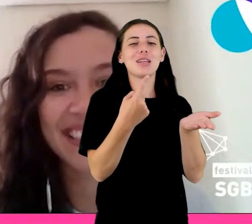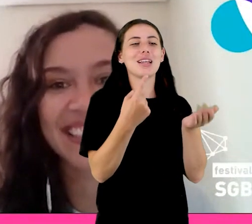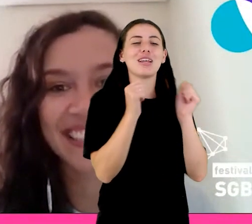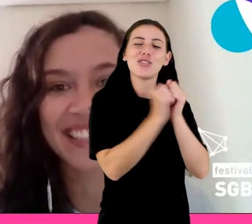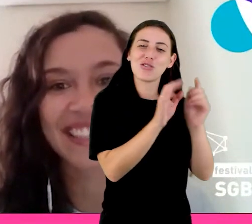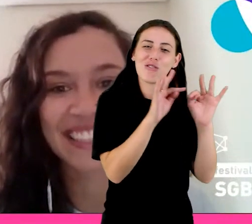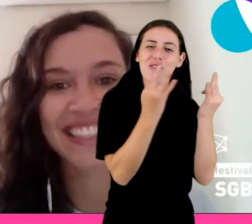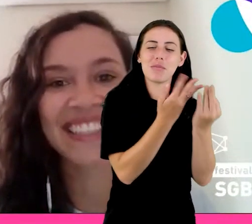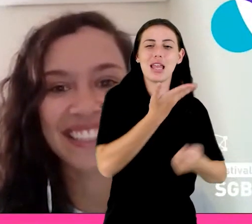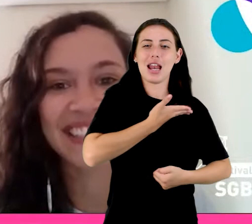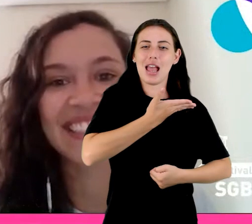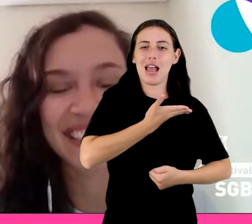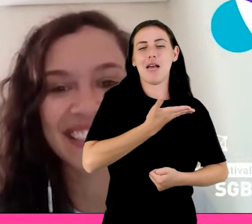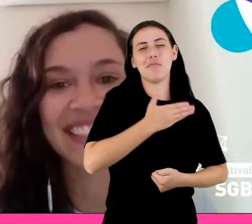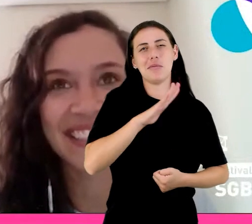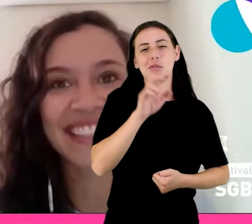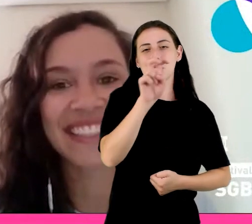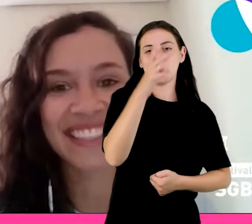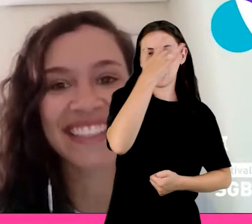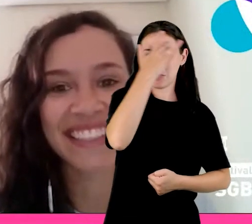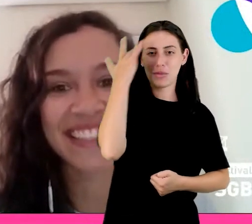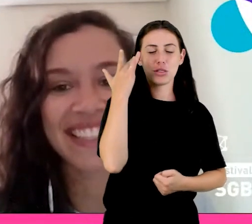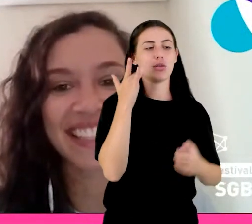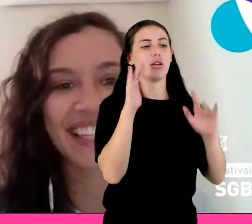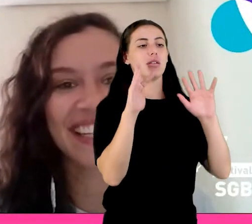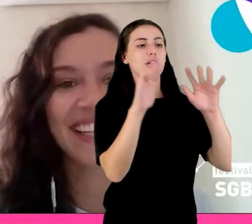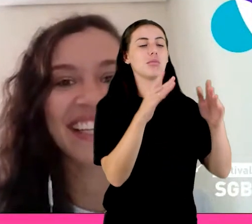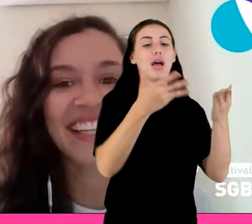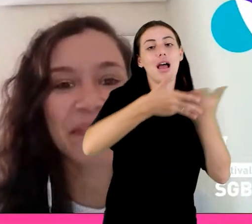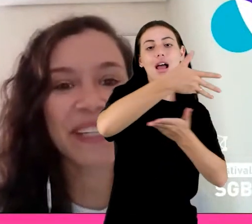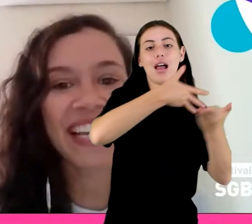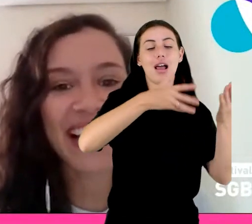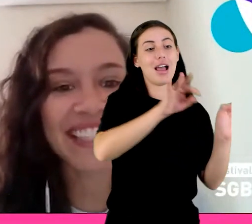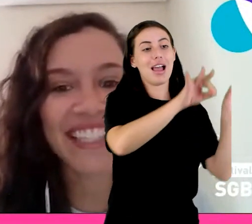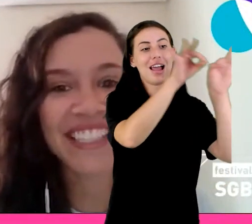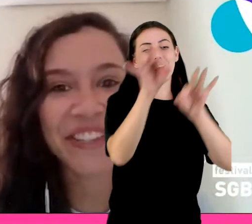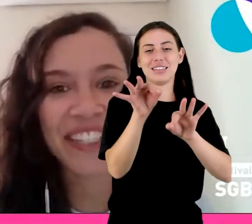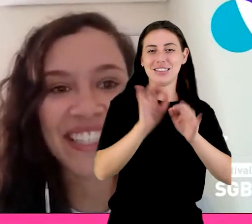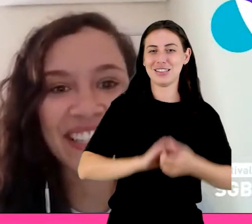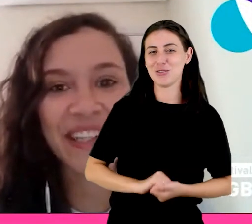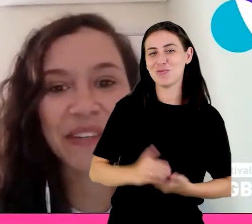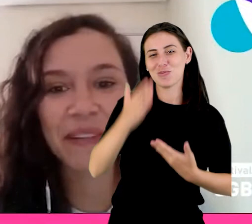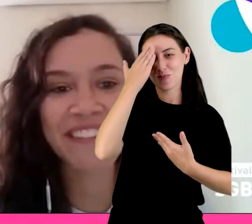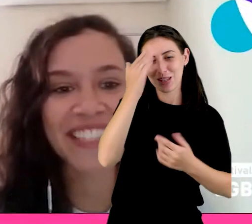5 pessoas que seja, assiste, deixa o povo ver. Ajude. Sim. Obrigada, gente, de